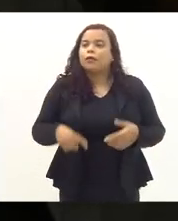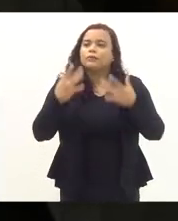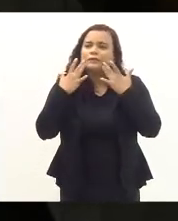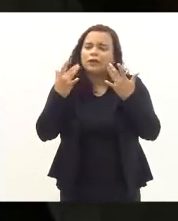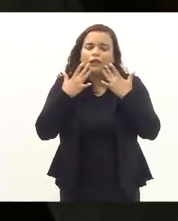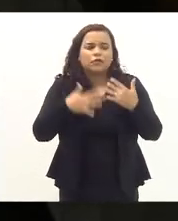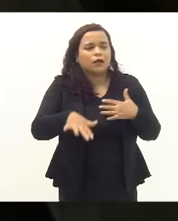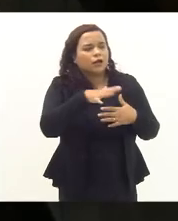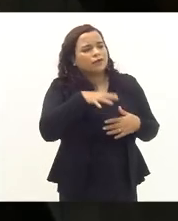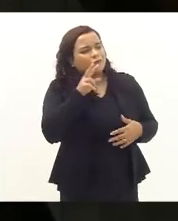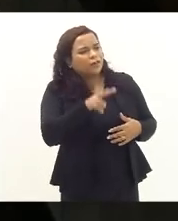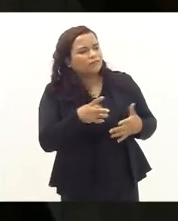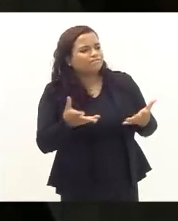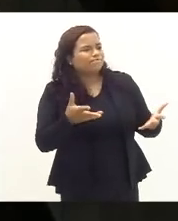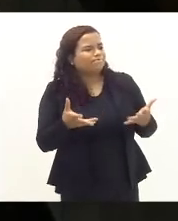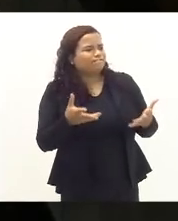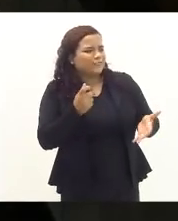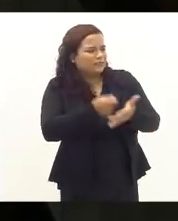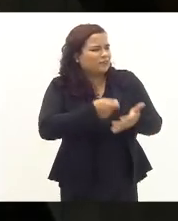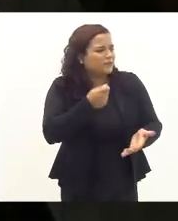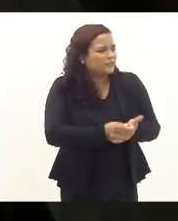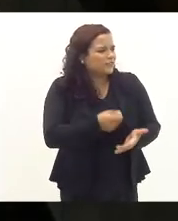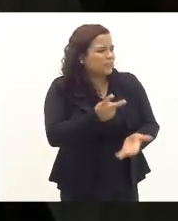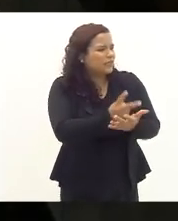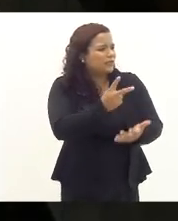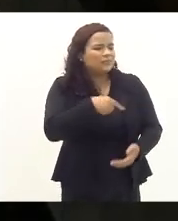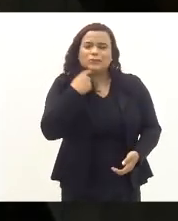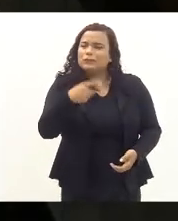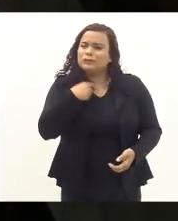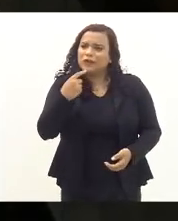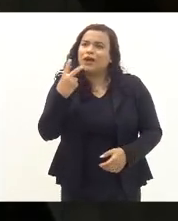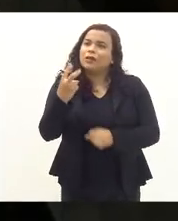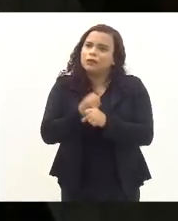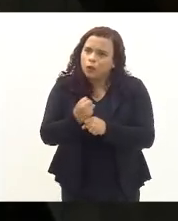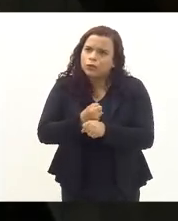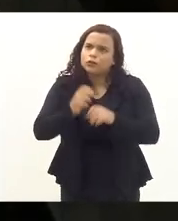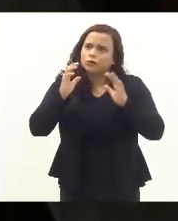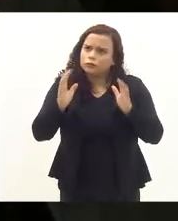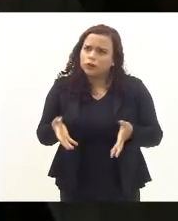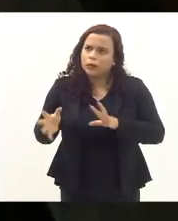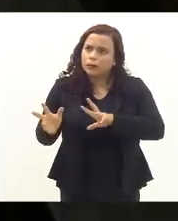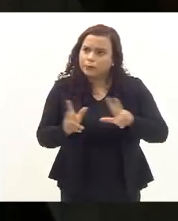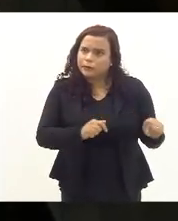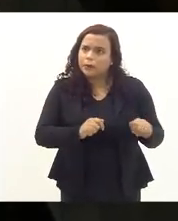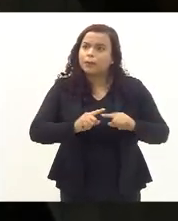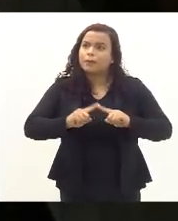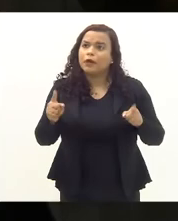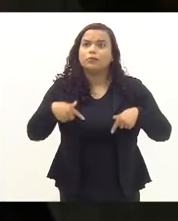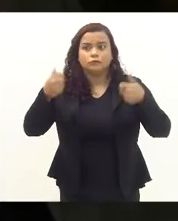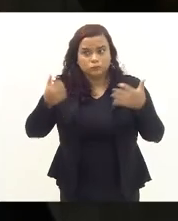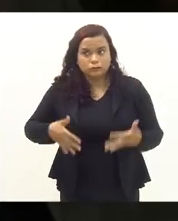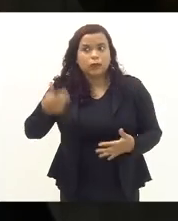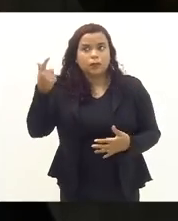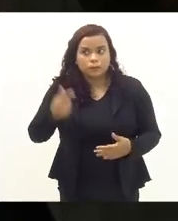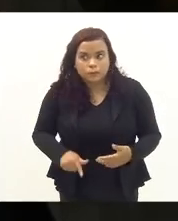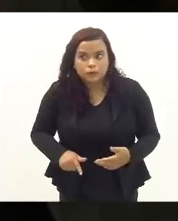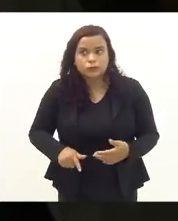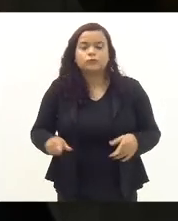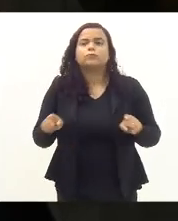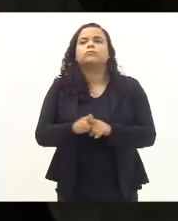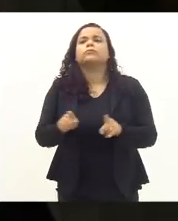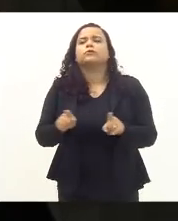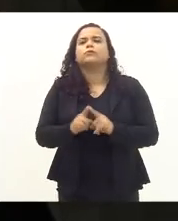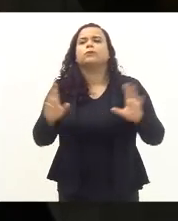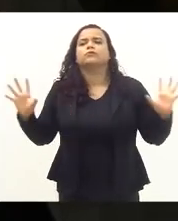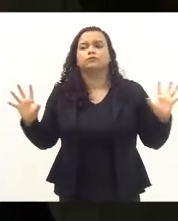de Educação do Rio de Janeiro está enfrentando E mesmo depois de dois anos e eu digo esse digo isso Eu repito e vou aqui